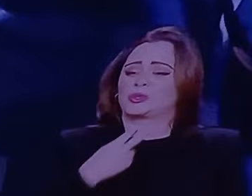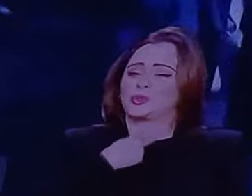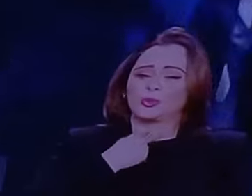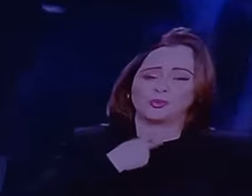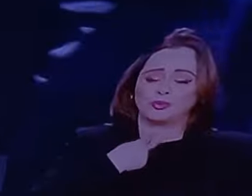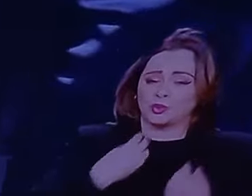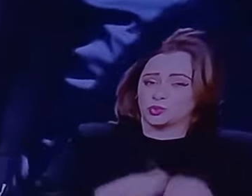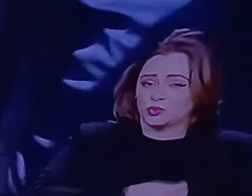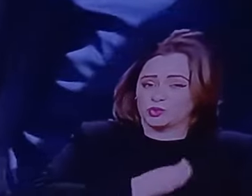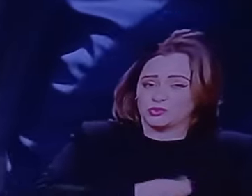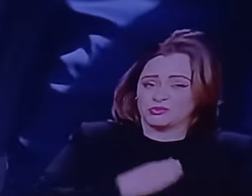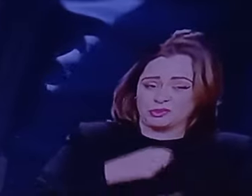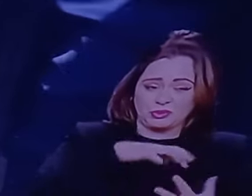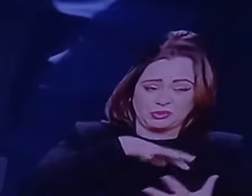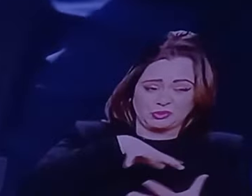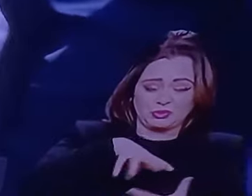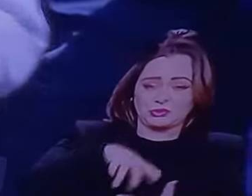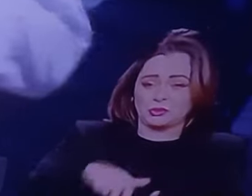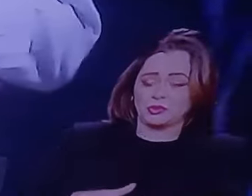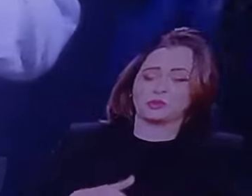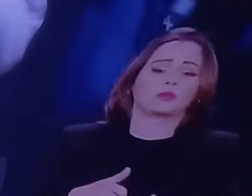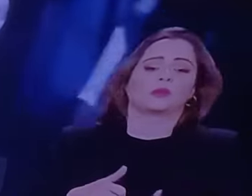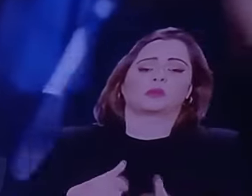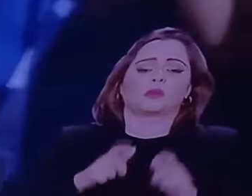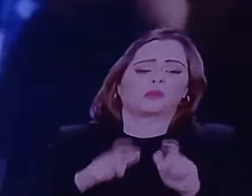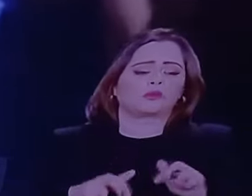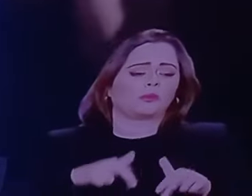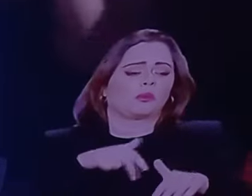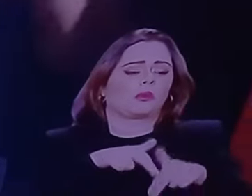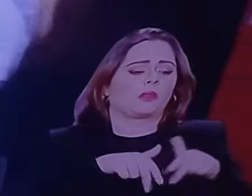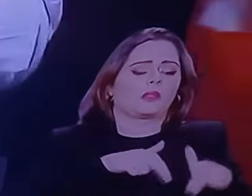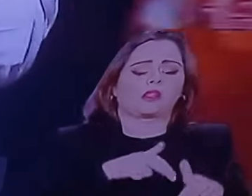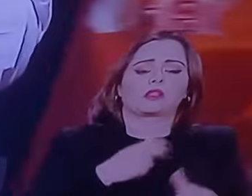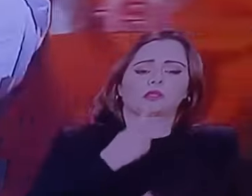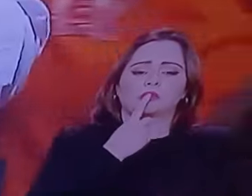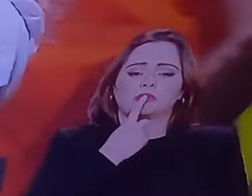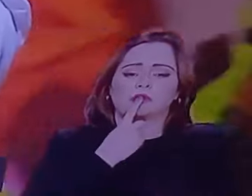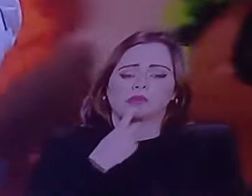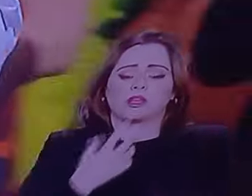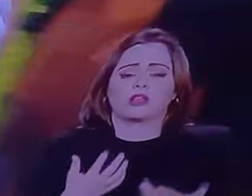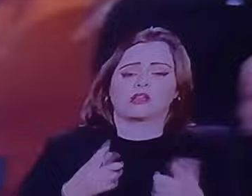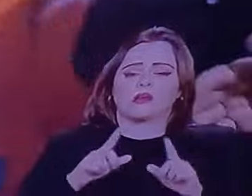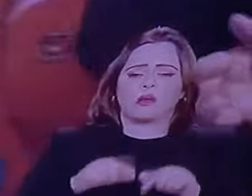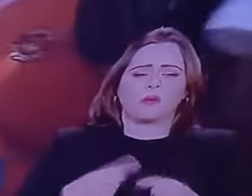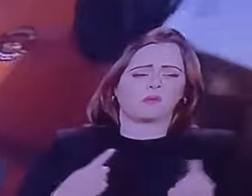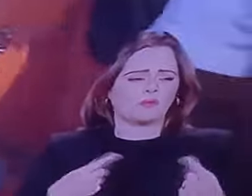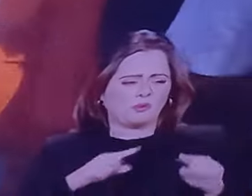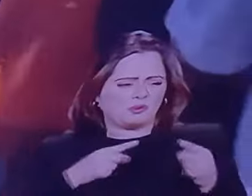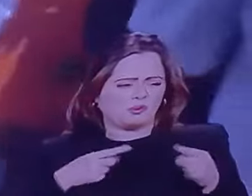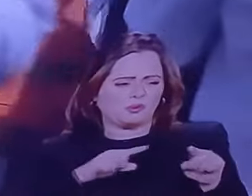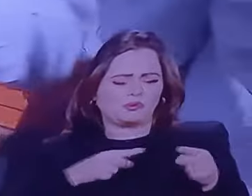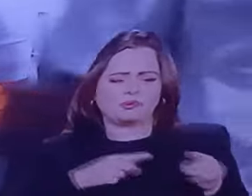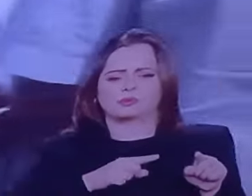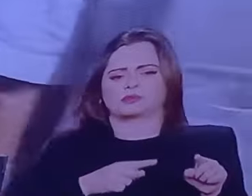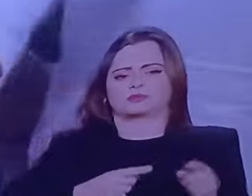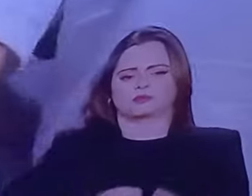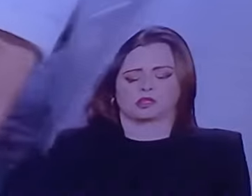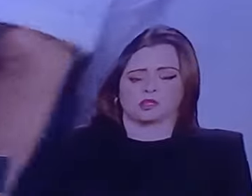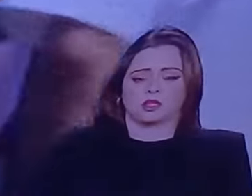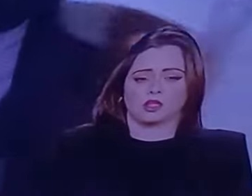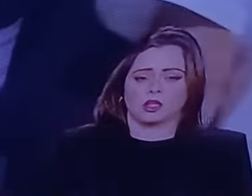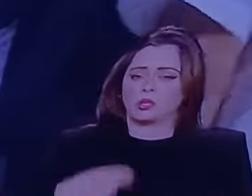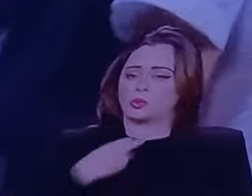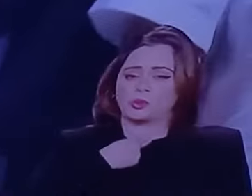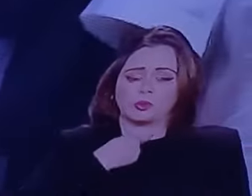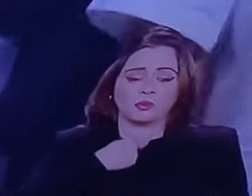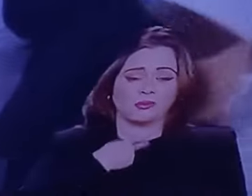num mundo onde andar de vermelho é visto como inimigo do inimigo. A gente não